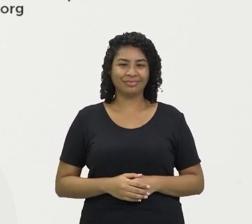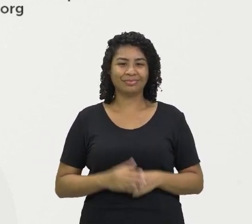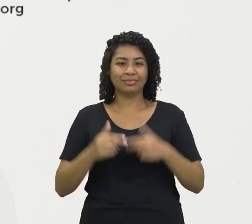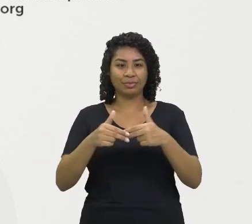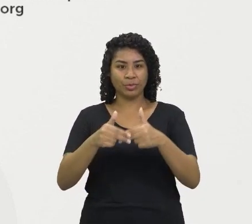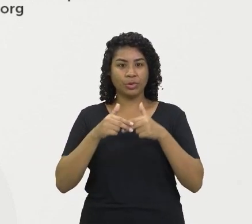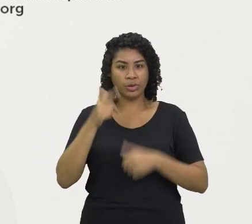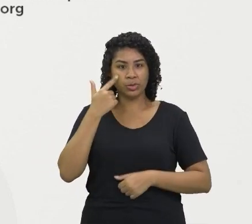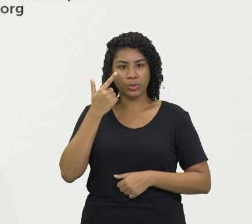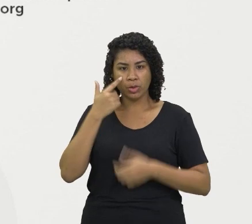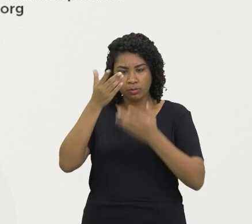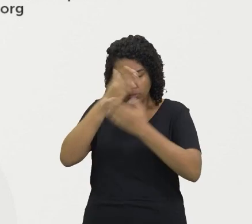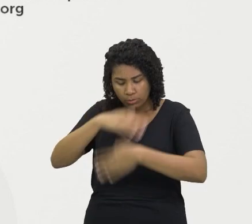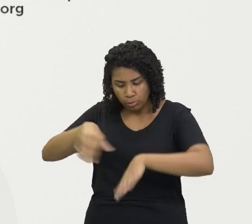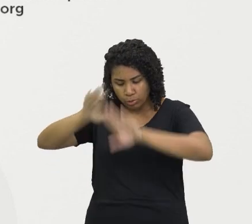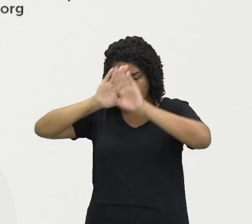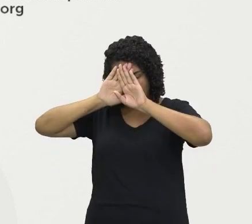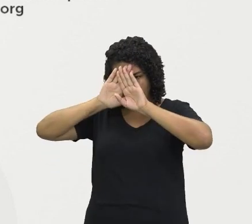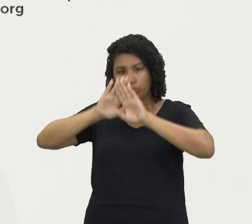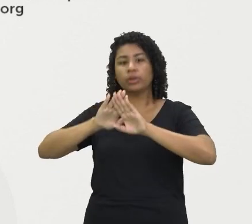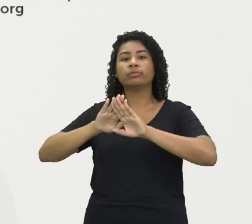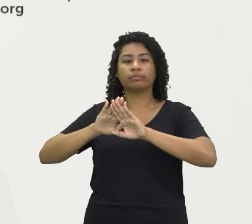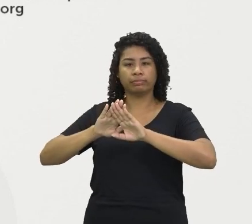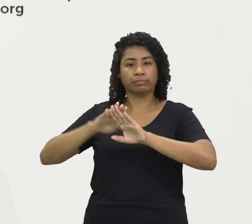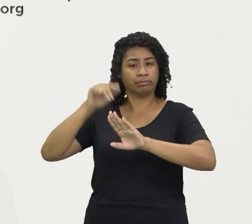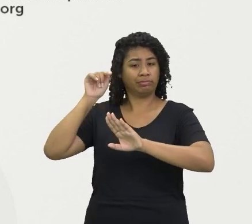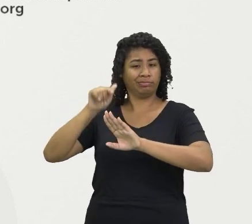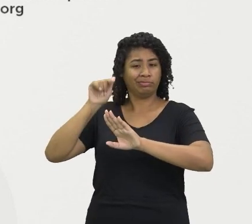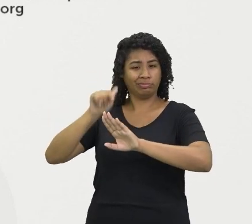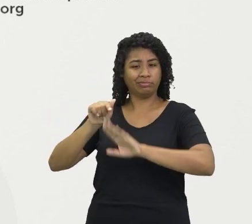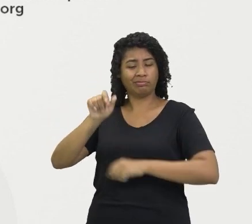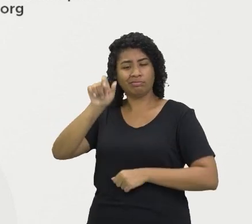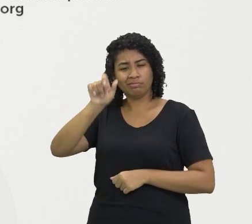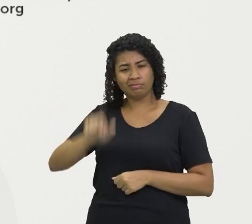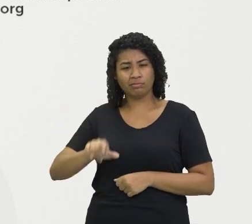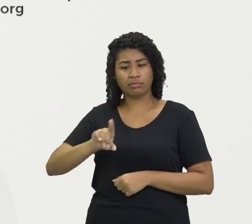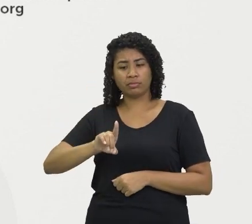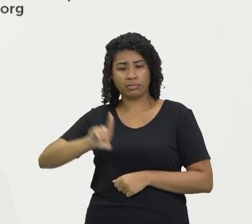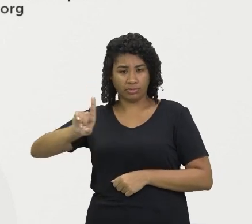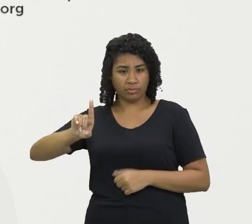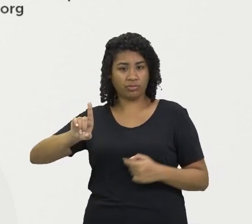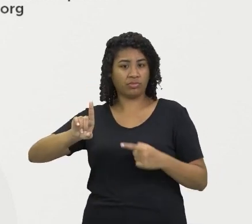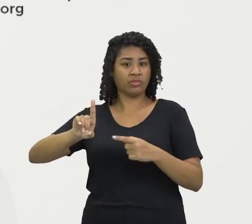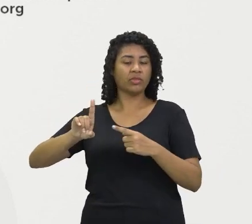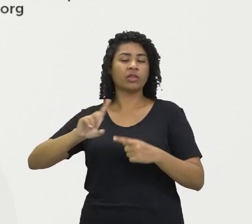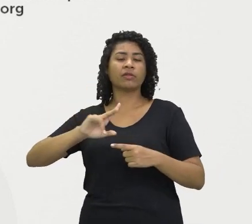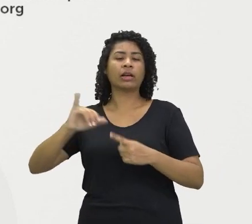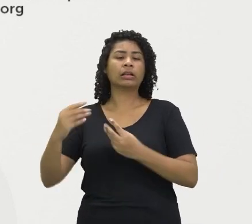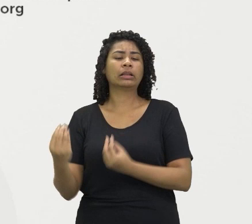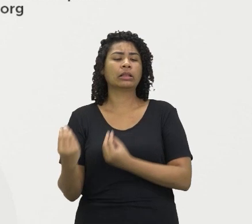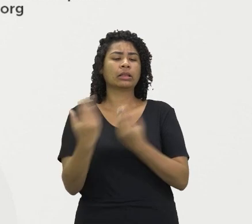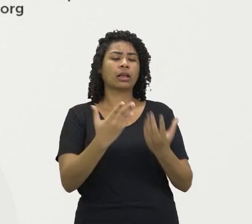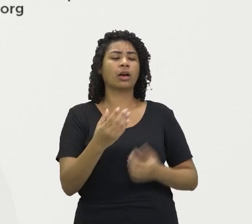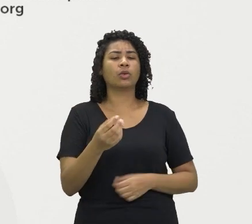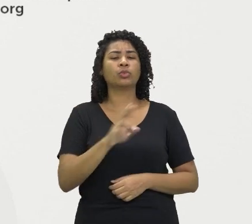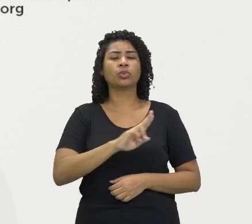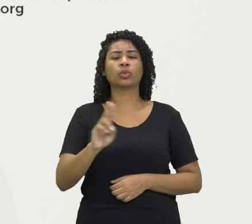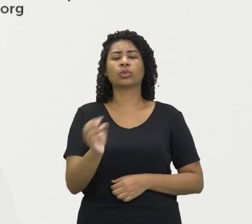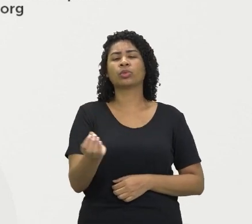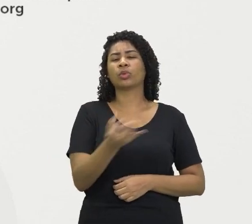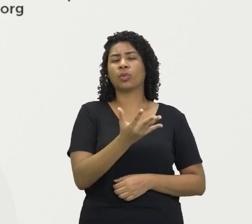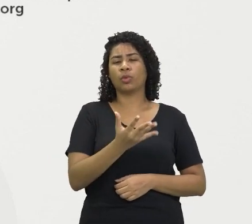no caso, que é a entidade ancestral, dará um novo nome pela qual a